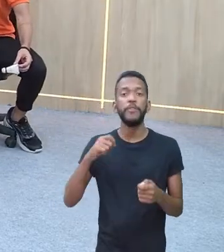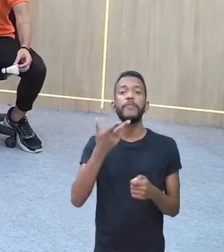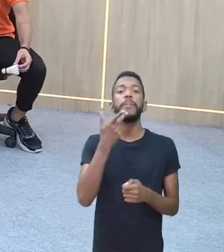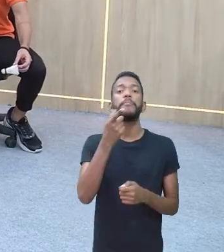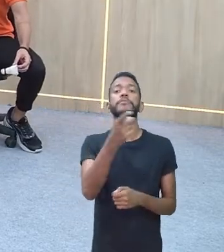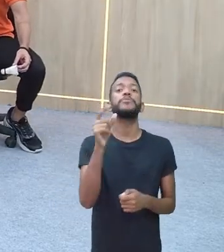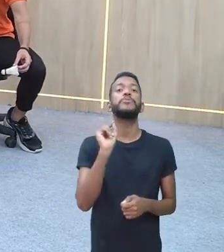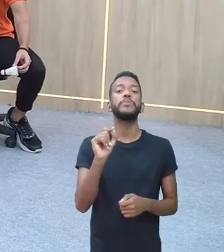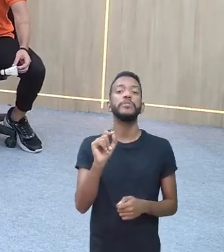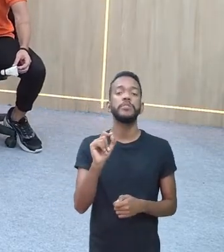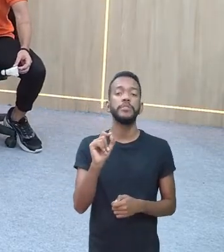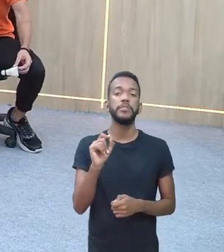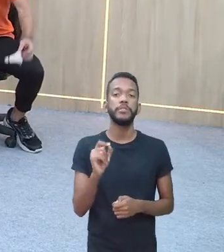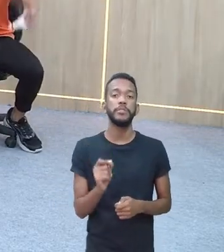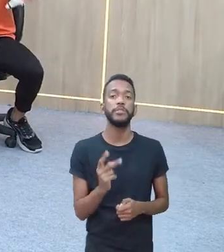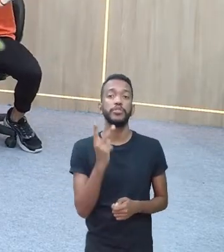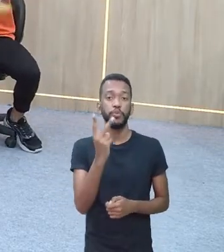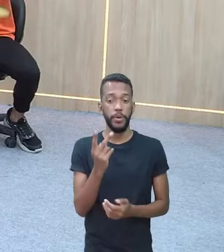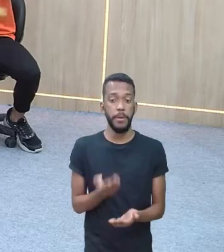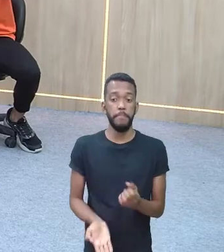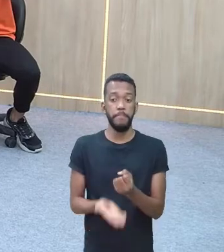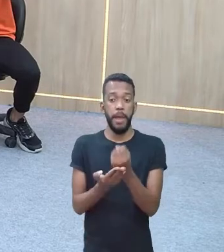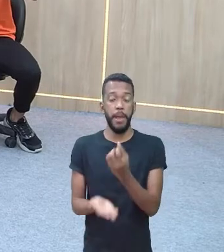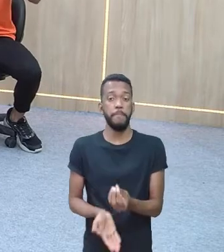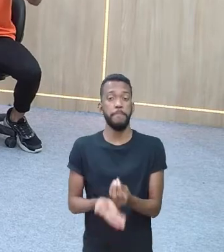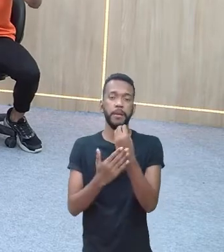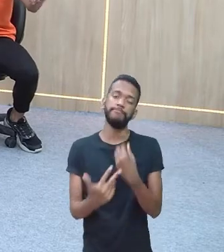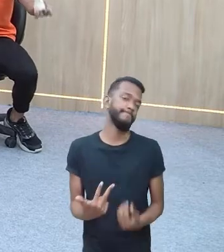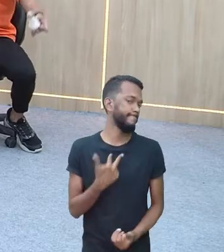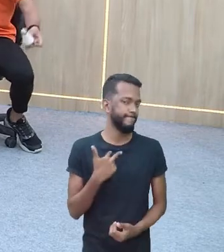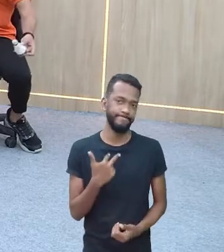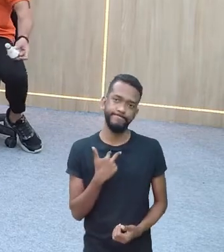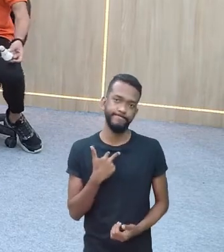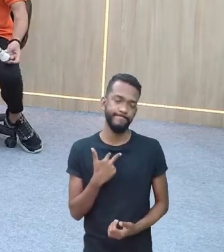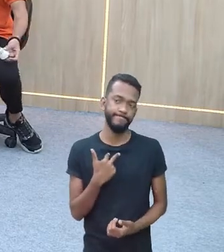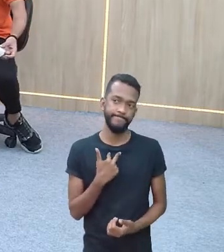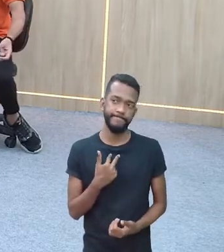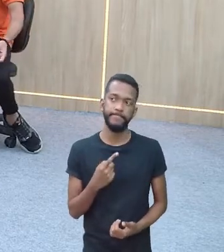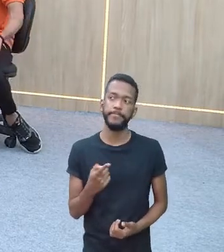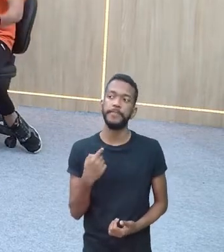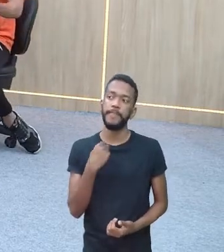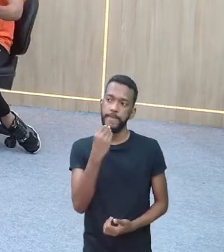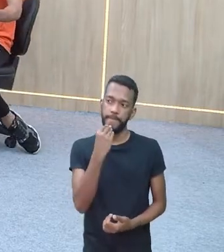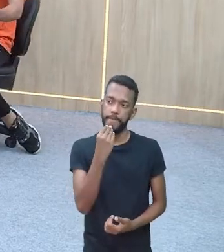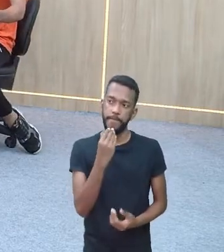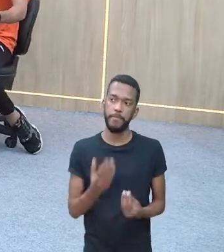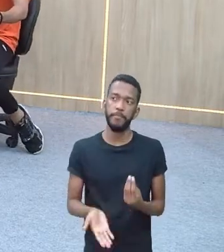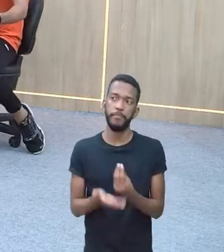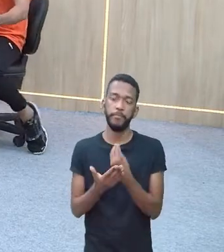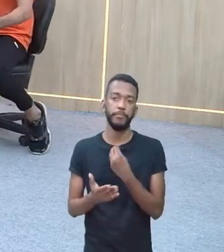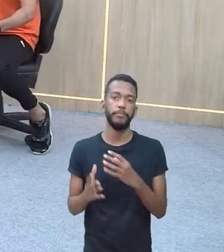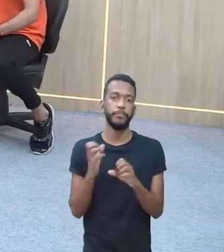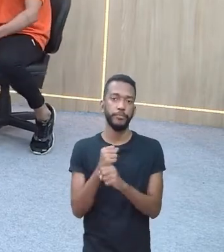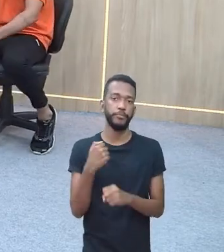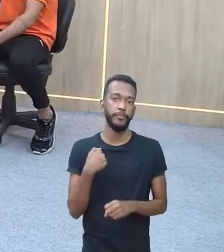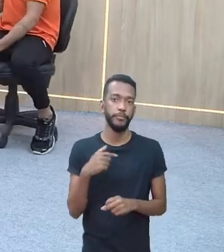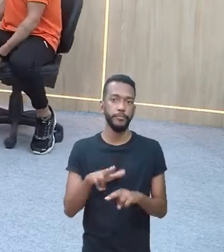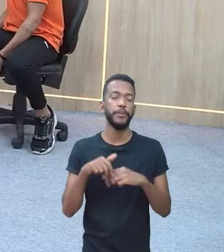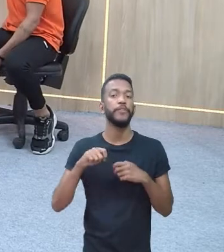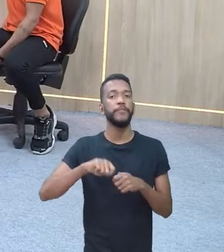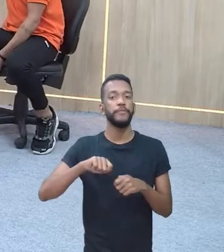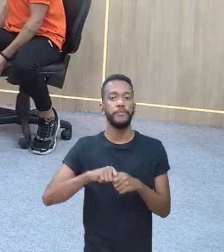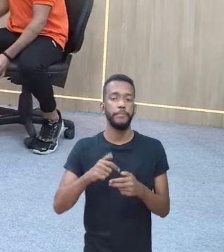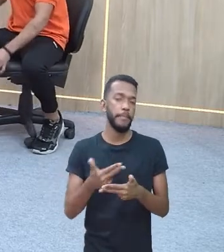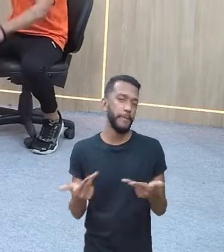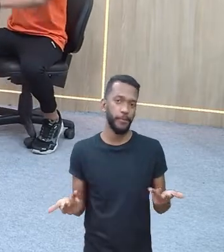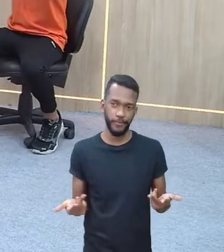vocês? 2 vezes não pode. Então, primeiro era ponto meu e depois era ponto dele, porque eu fiz a mesma coisa.